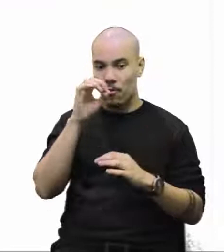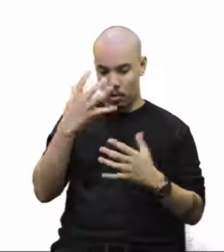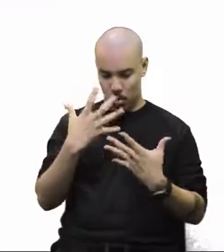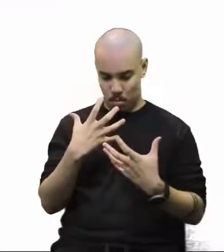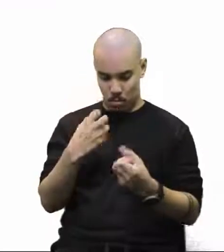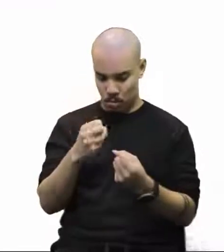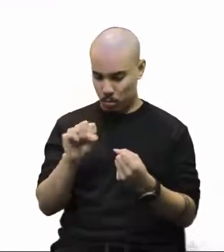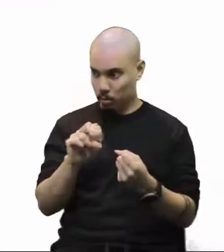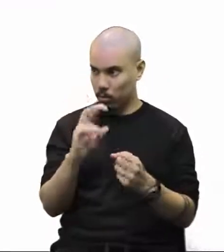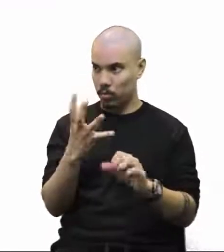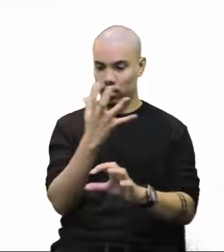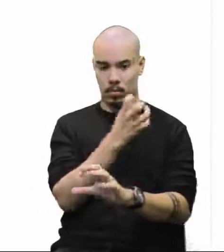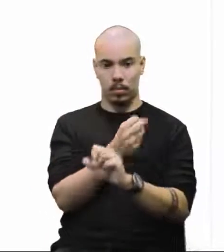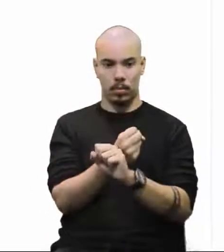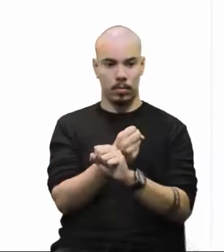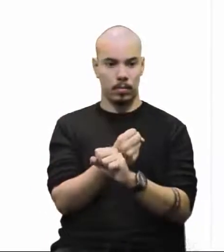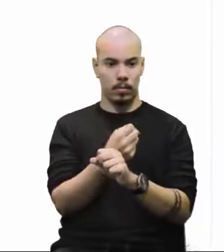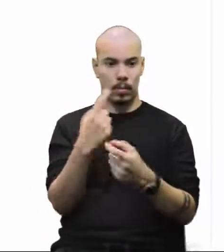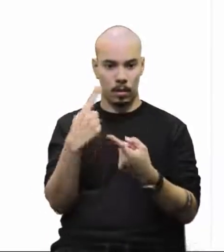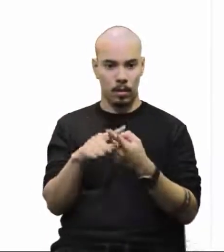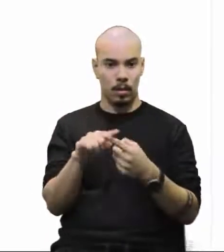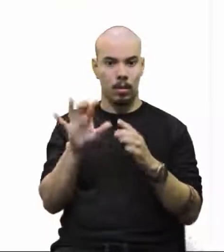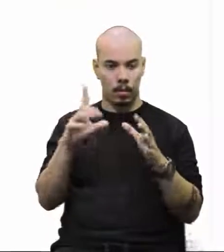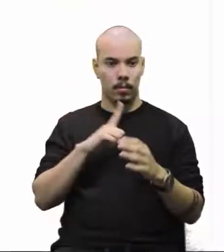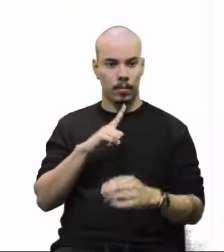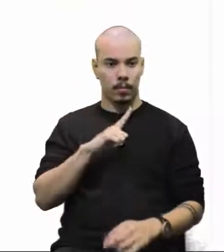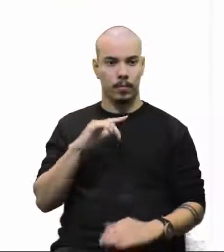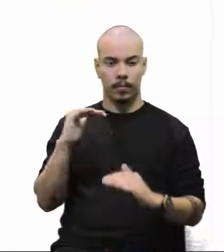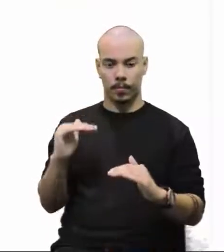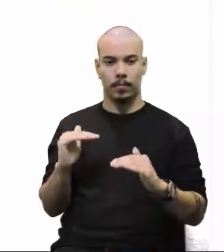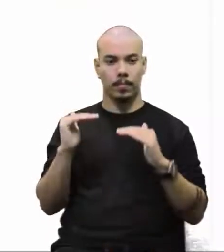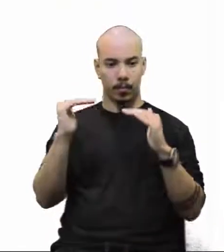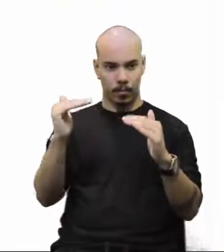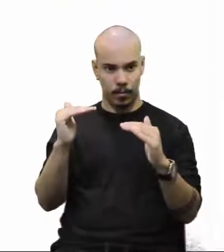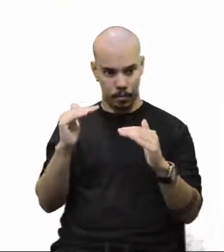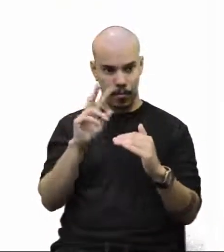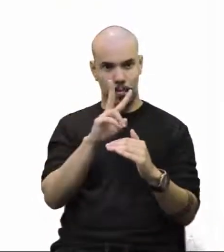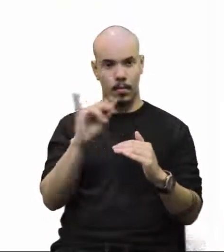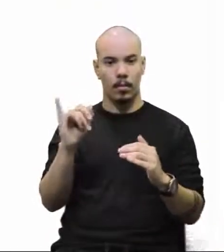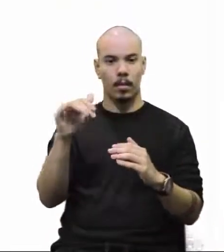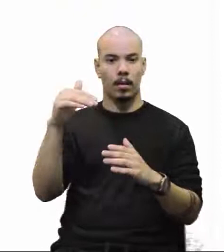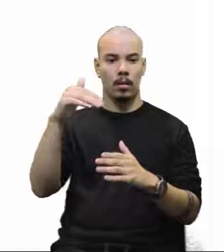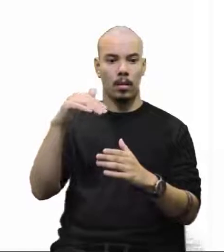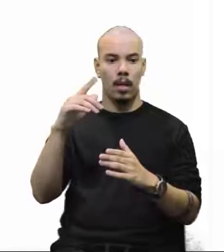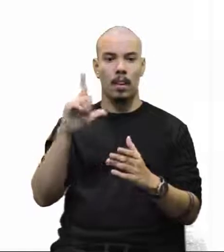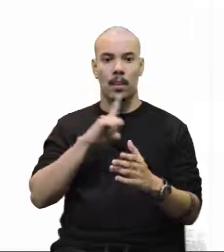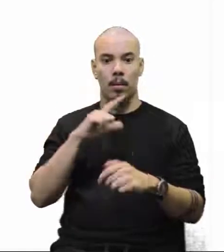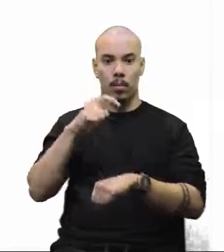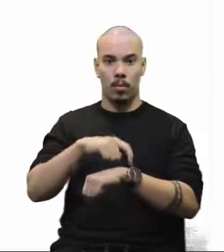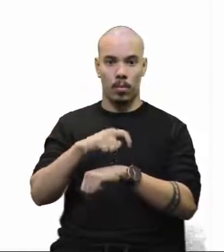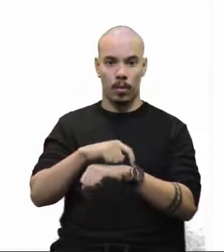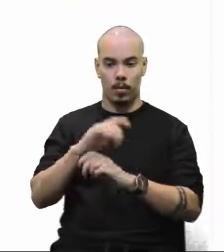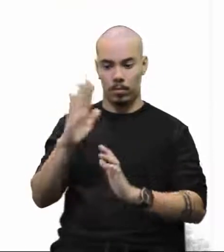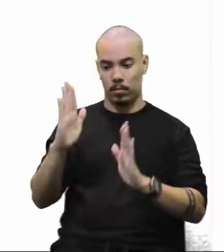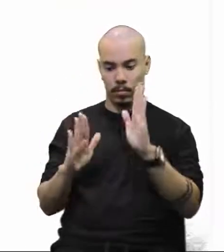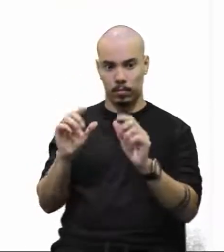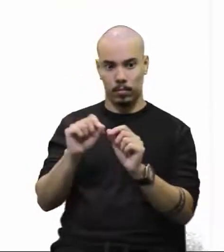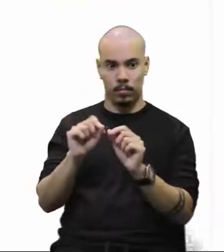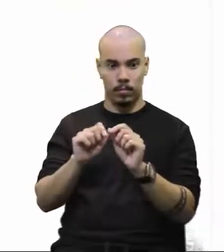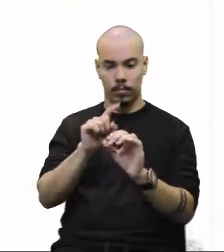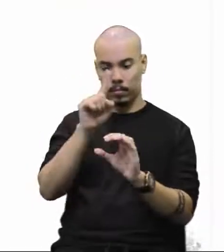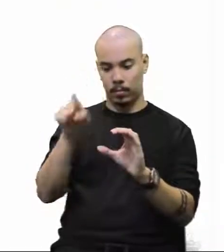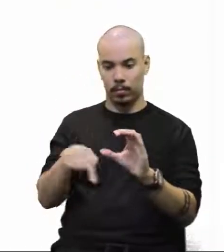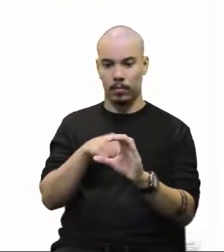puxa, como ela puxa naquele ponto, tem um eixo lá em cima, ela está puxando lá de baixo. É o momento, né? Isso. De fazer girar, ela